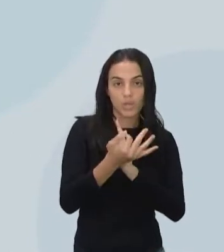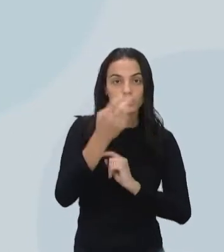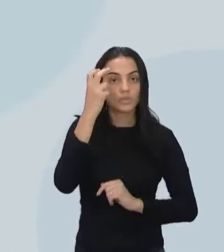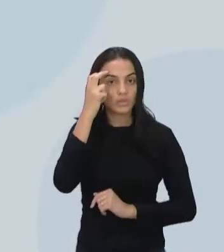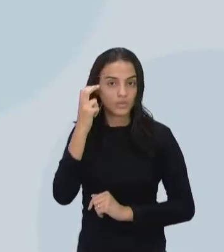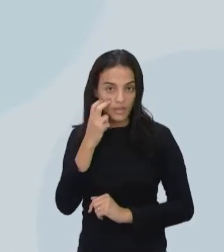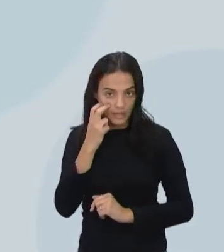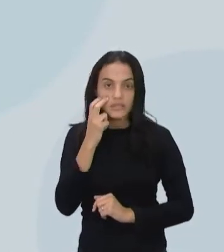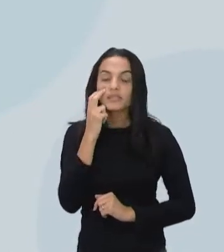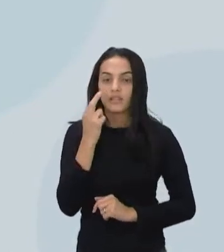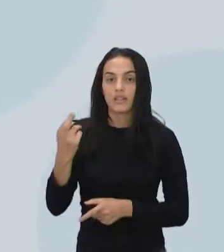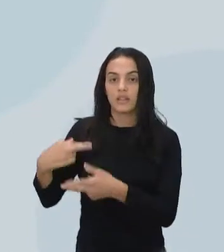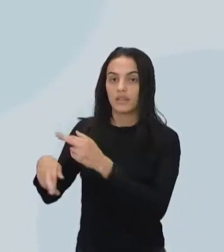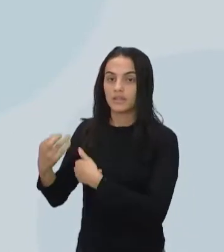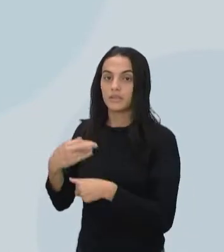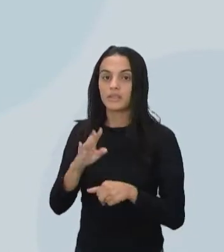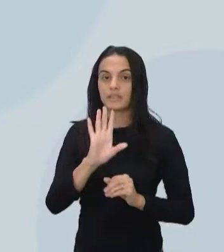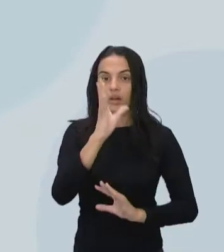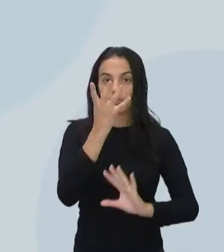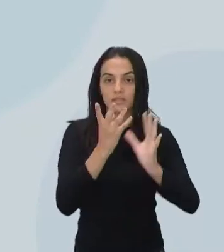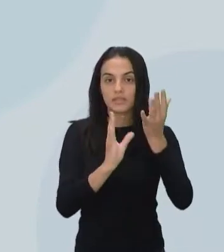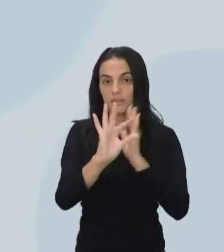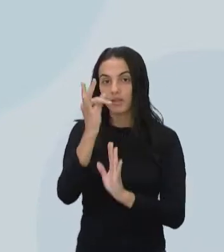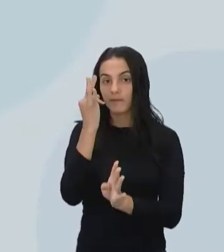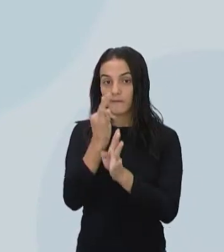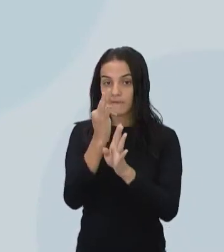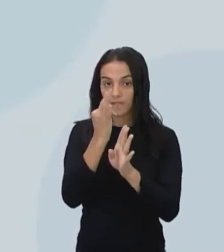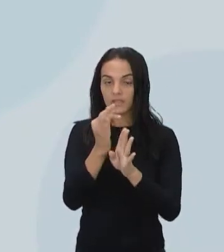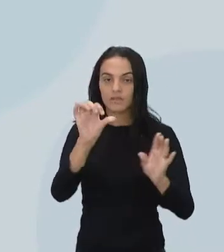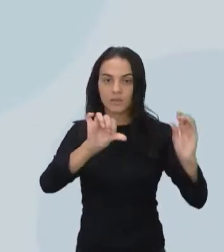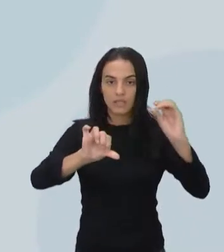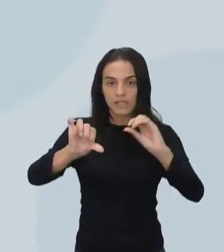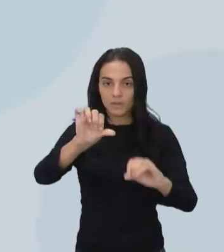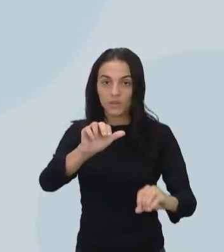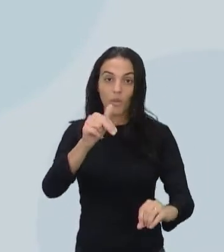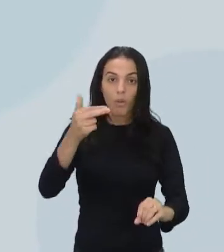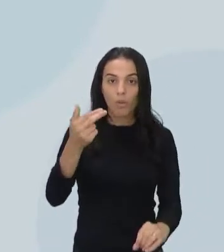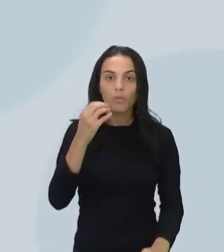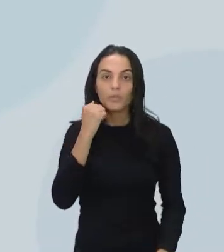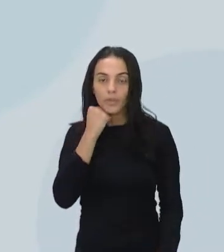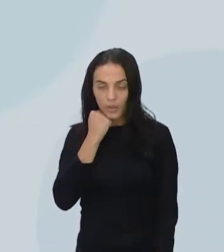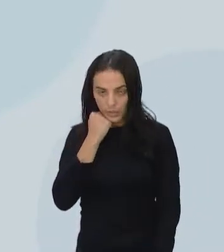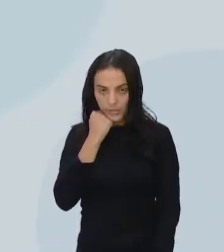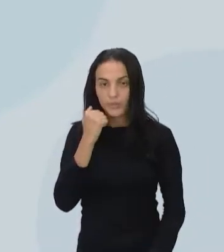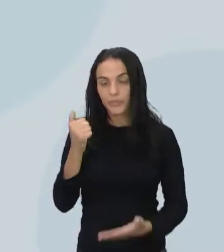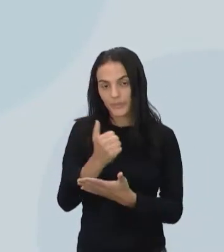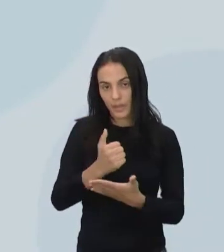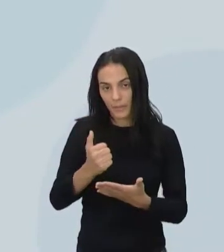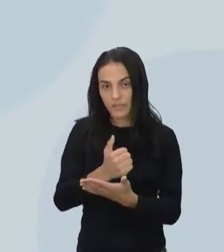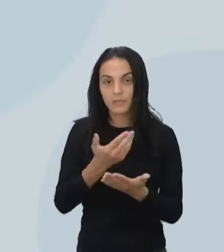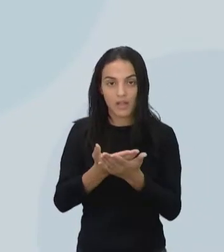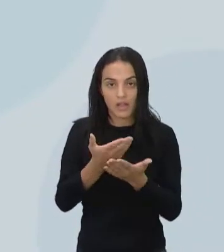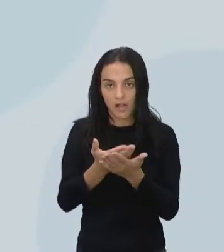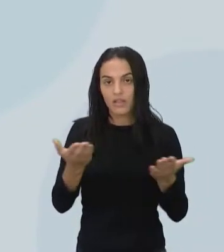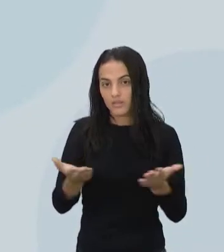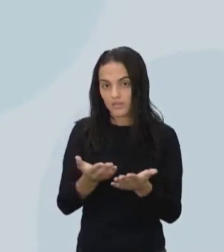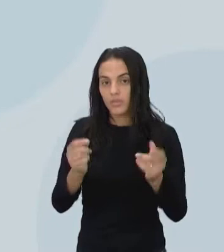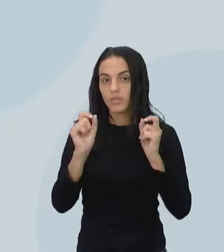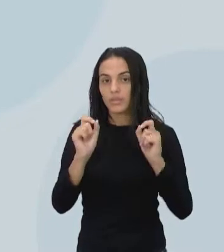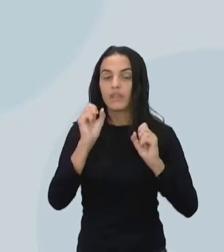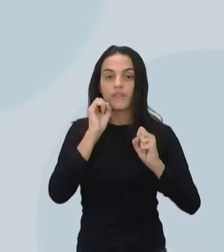ambientais relacionadas aos fenômenos físicos, químicos ou biológicos. Basicamente, a nossa aula de hoje vai